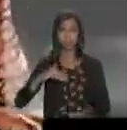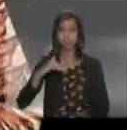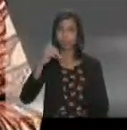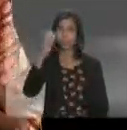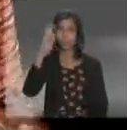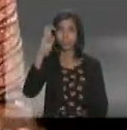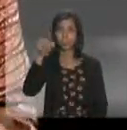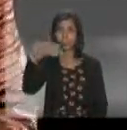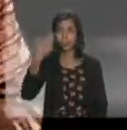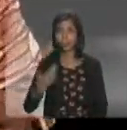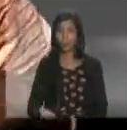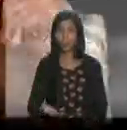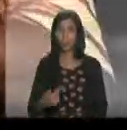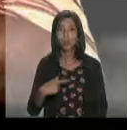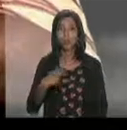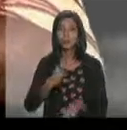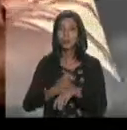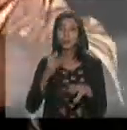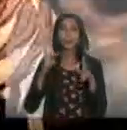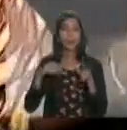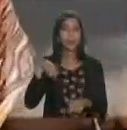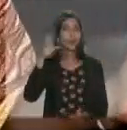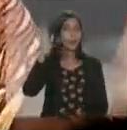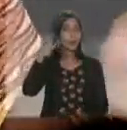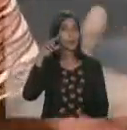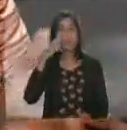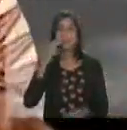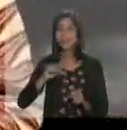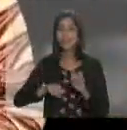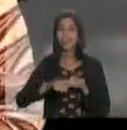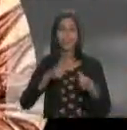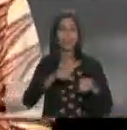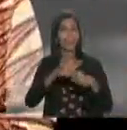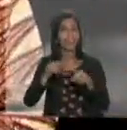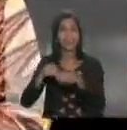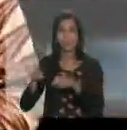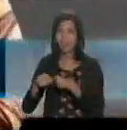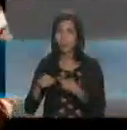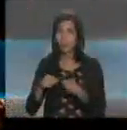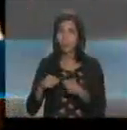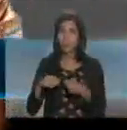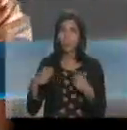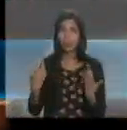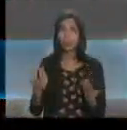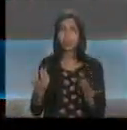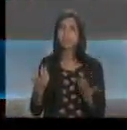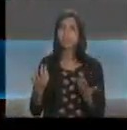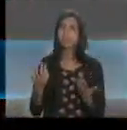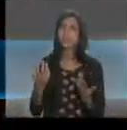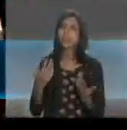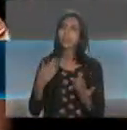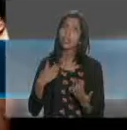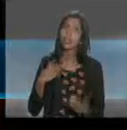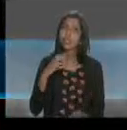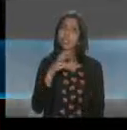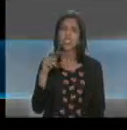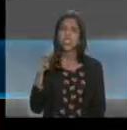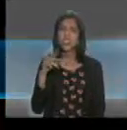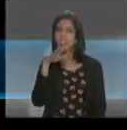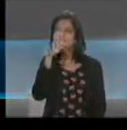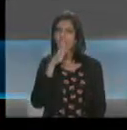estava duro que nem um coco. Ia espatifar pedaços na cidade inteira. Aí eu recebi. Fui pegar uma cerveja